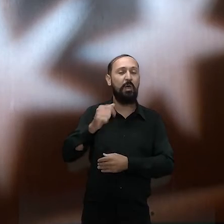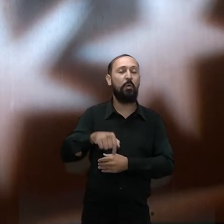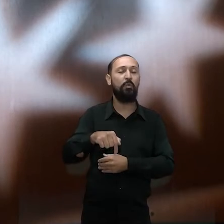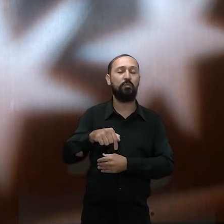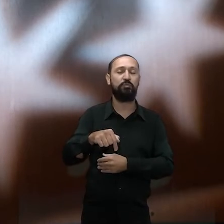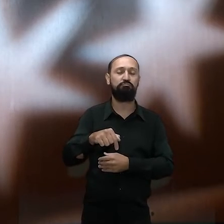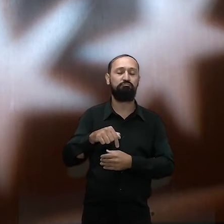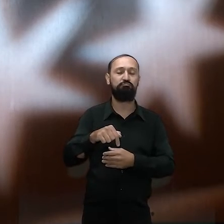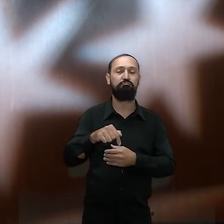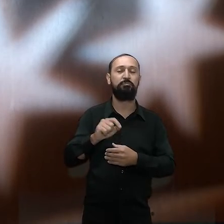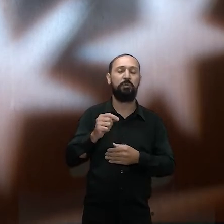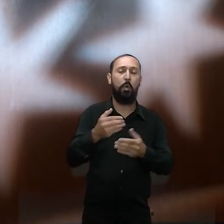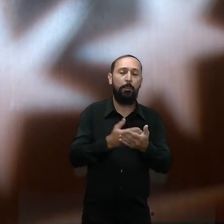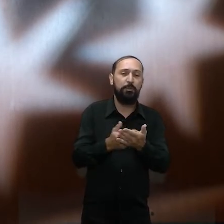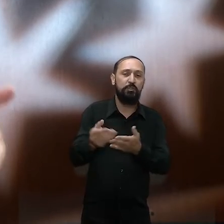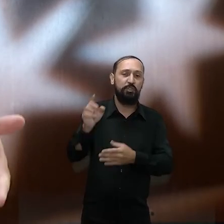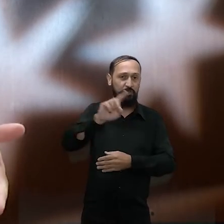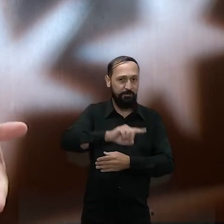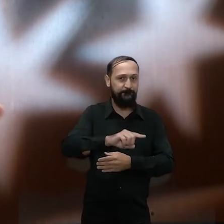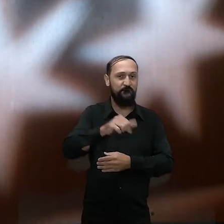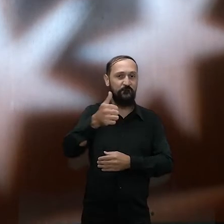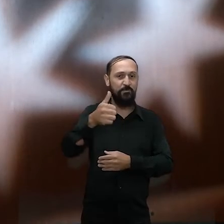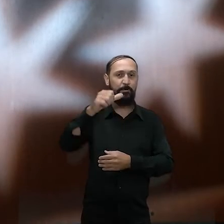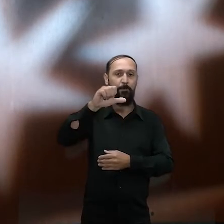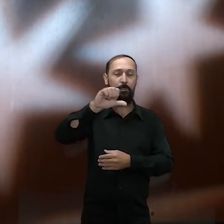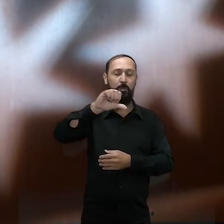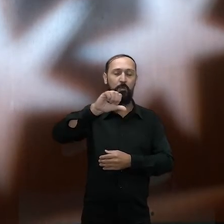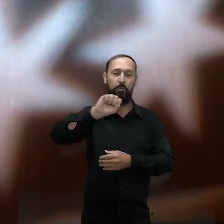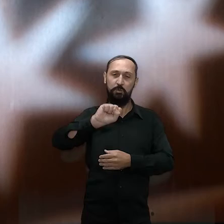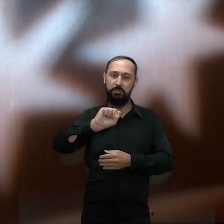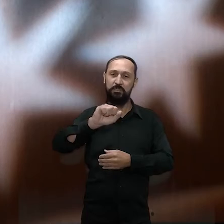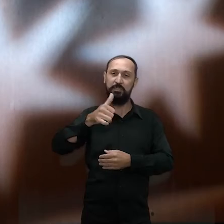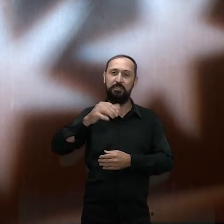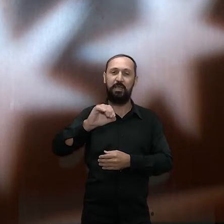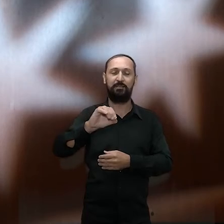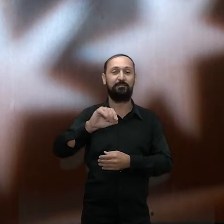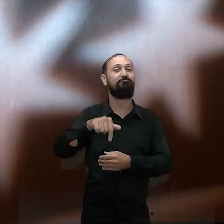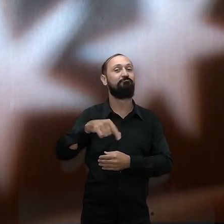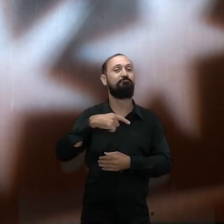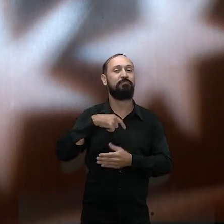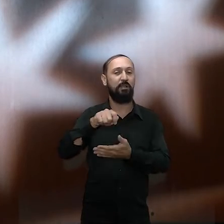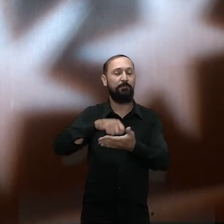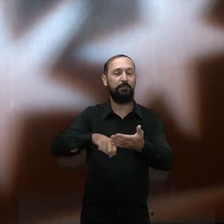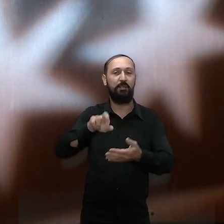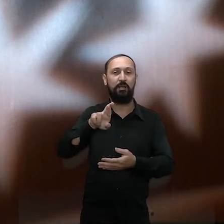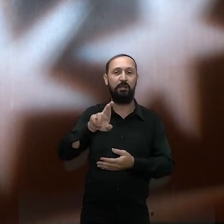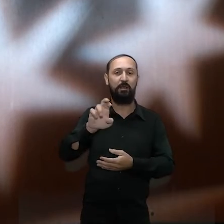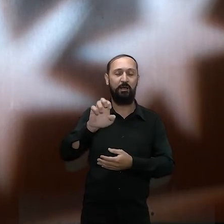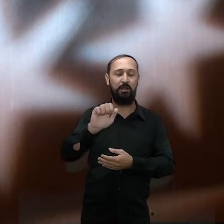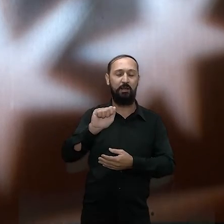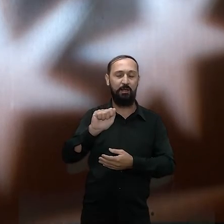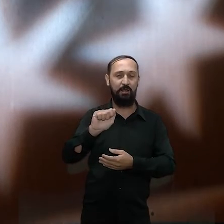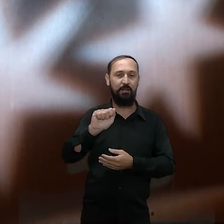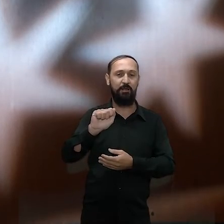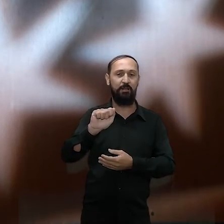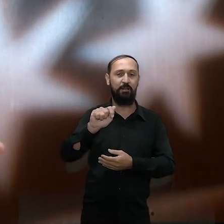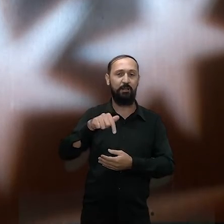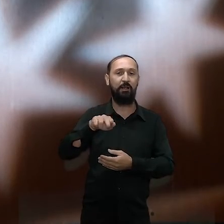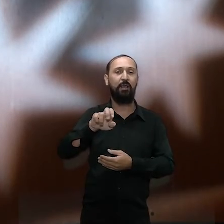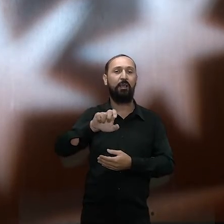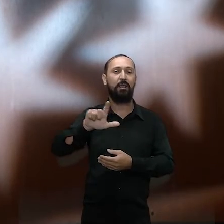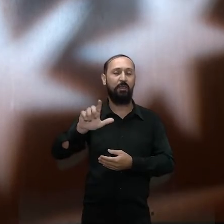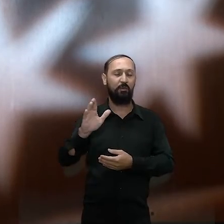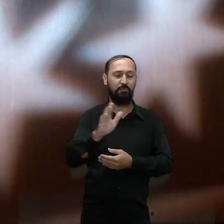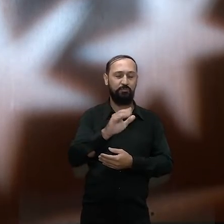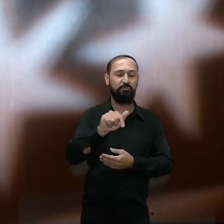Brasil, ocorrida nessa data, mas em 1810. Por isso, a escritora Raquel Naveira, autora de mais